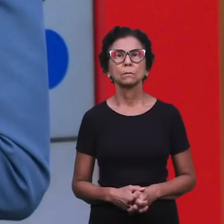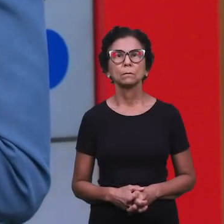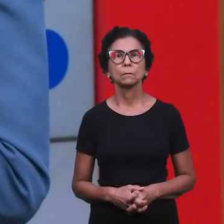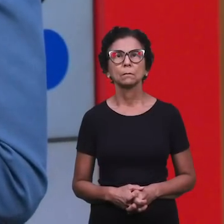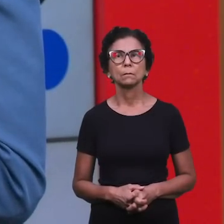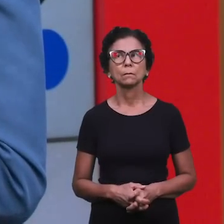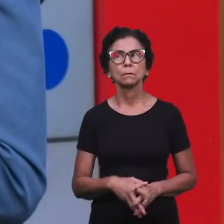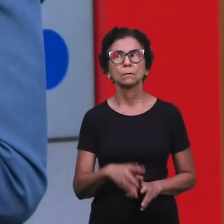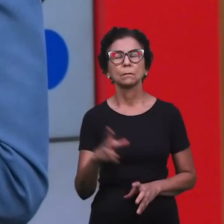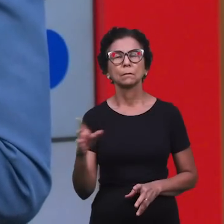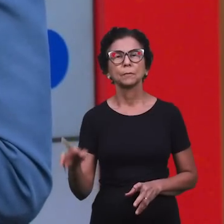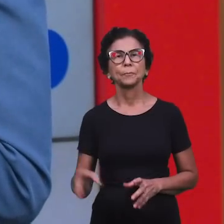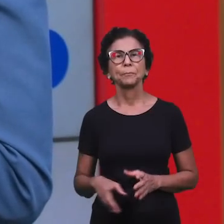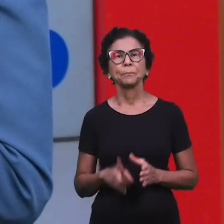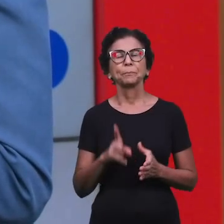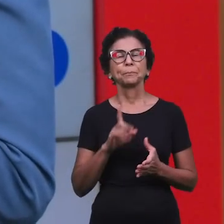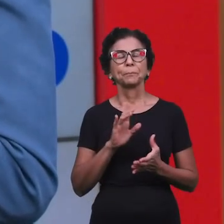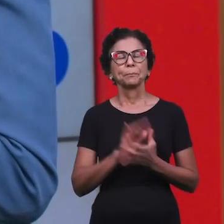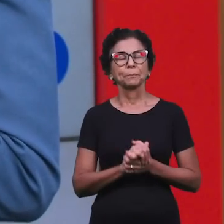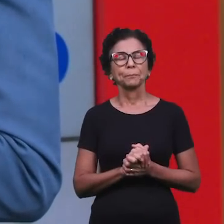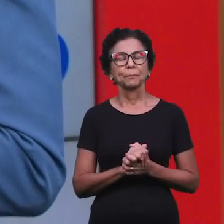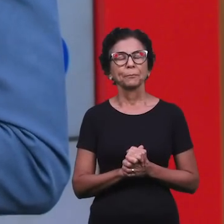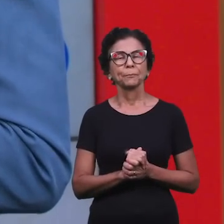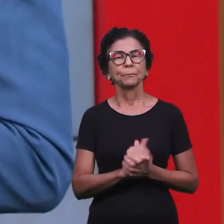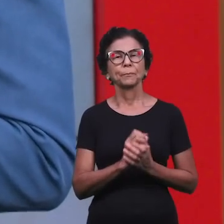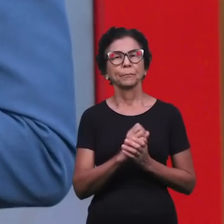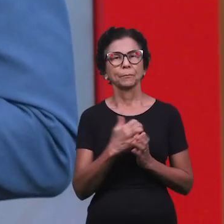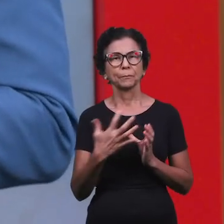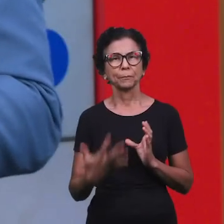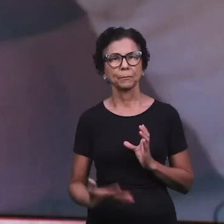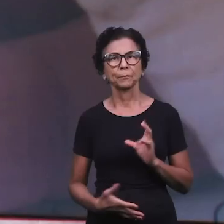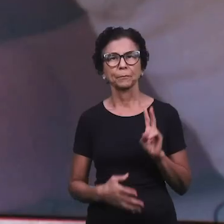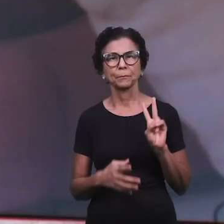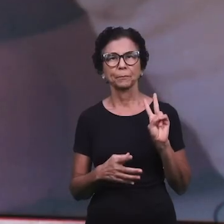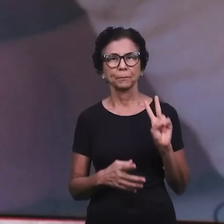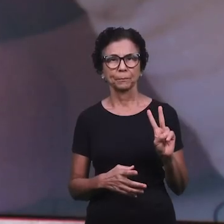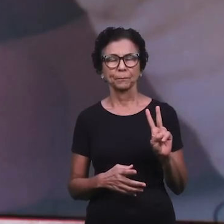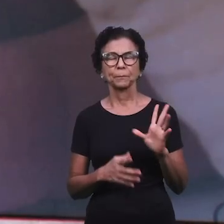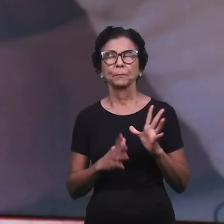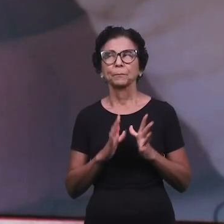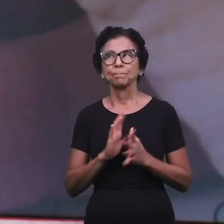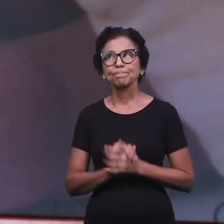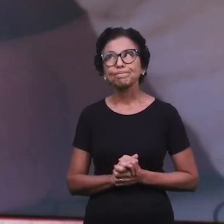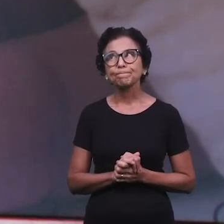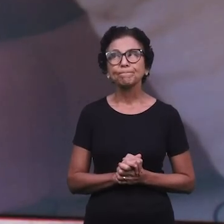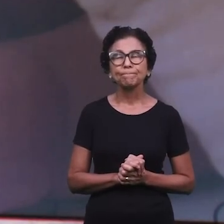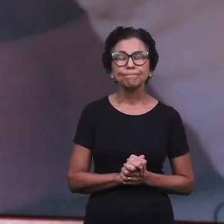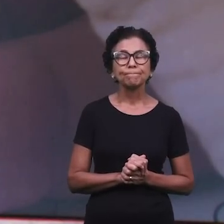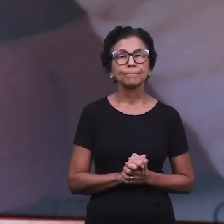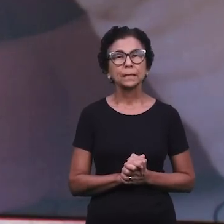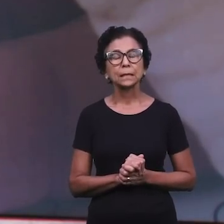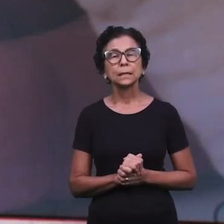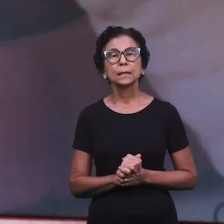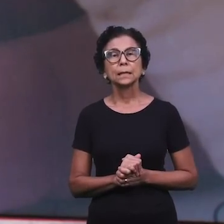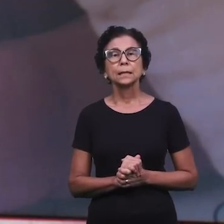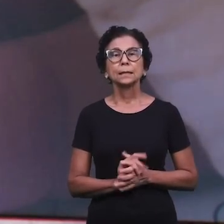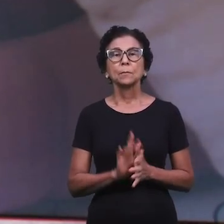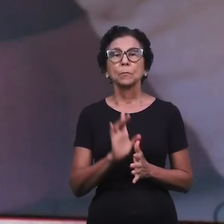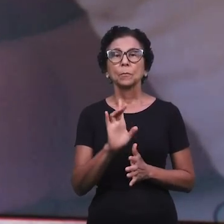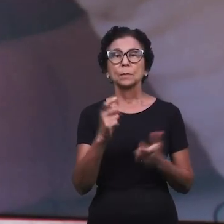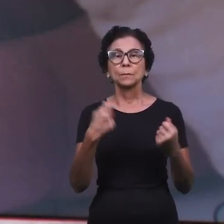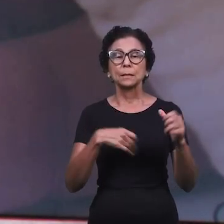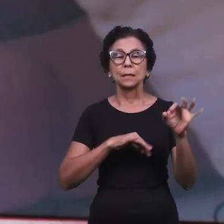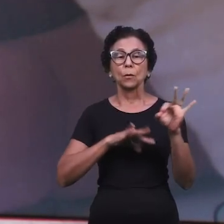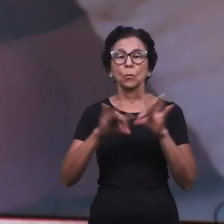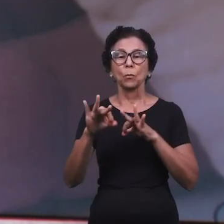só, disciplina e consistência nos estudos. Olha só, eu não conheço, ao longo de todos